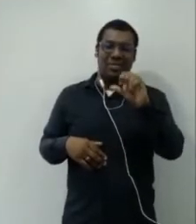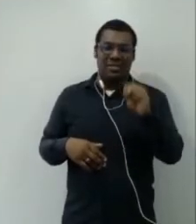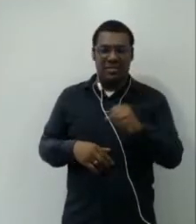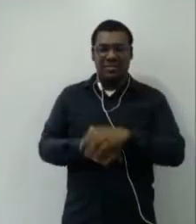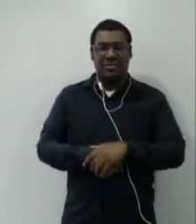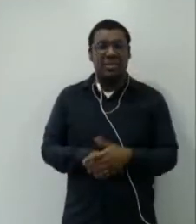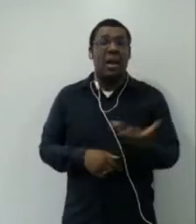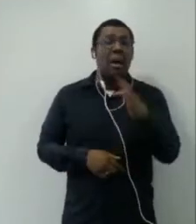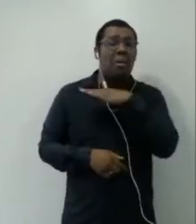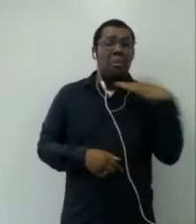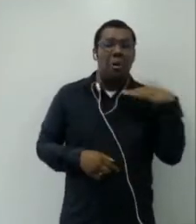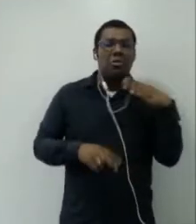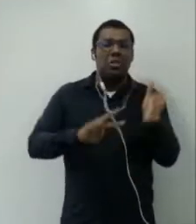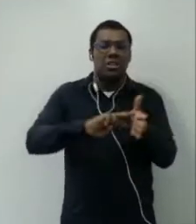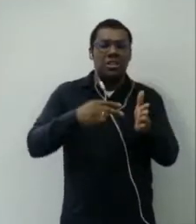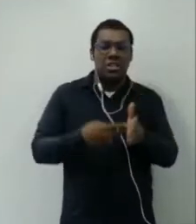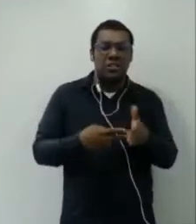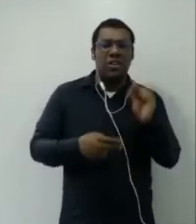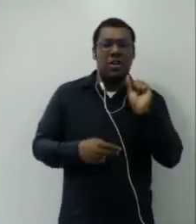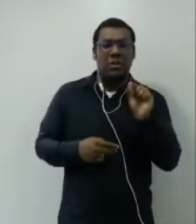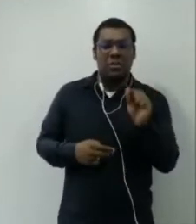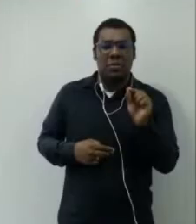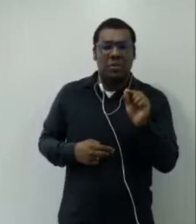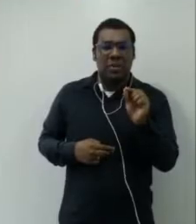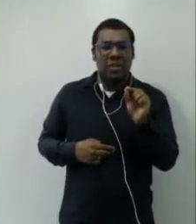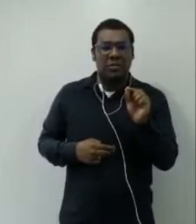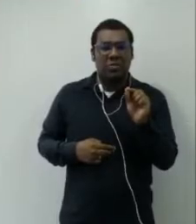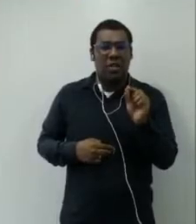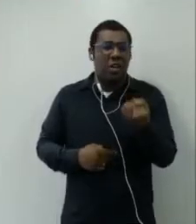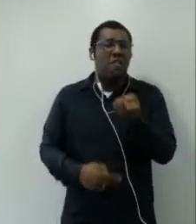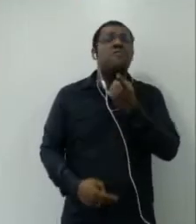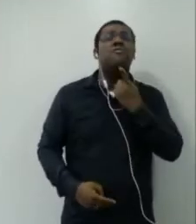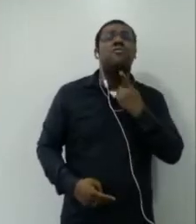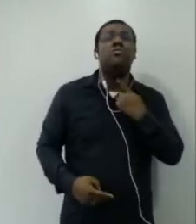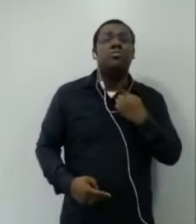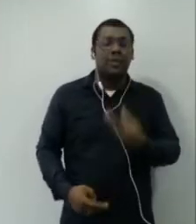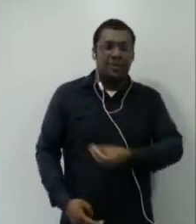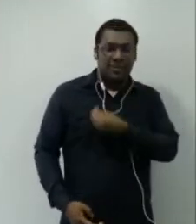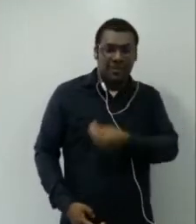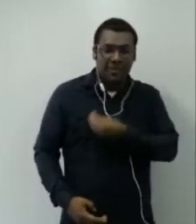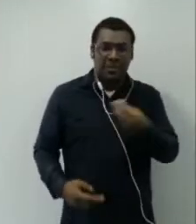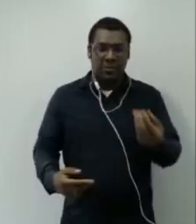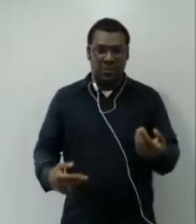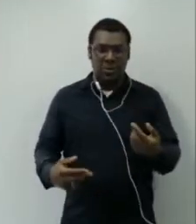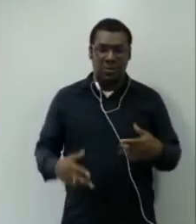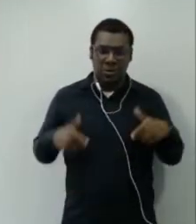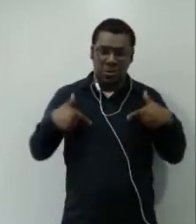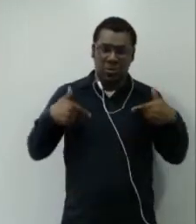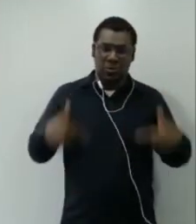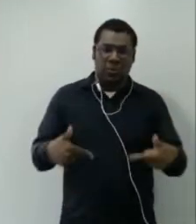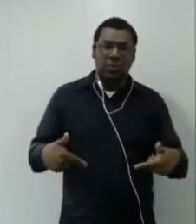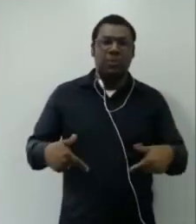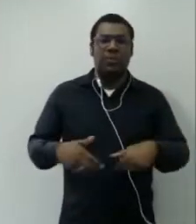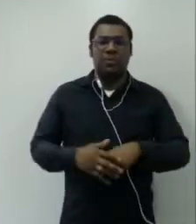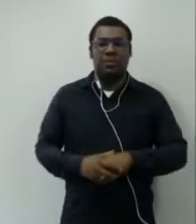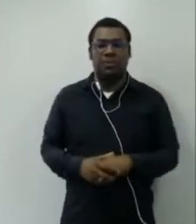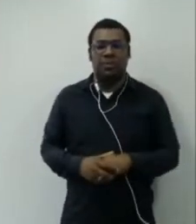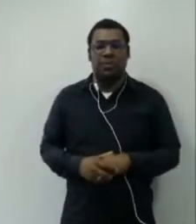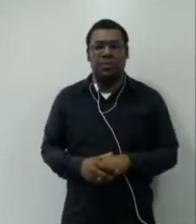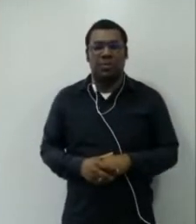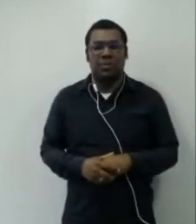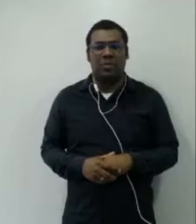da vontade de viver. Também está no Migalhas. Vai, irmão. Vai. Vai, meu irmão de